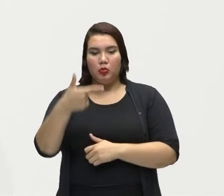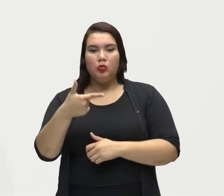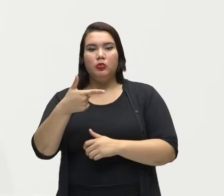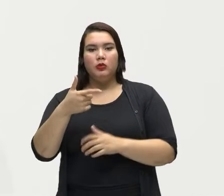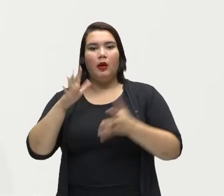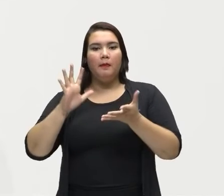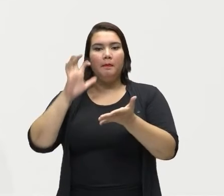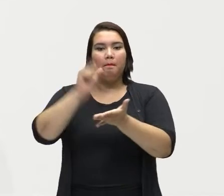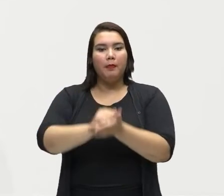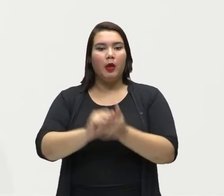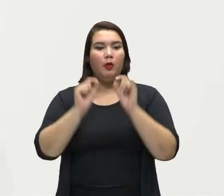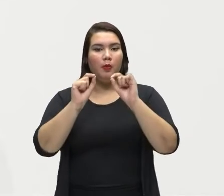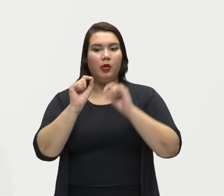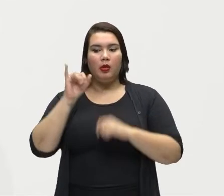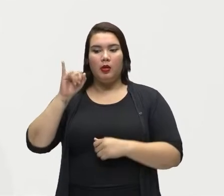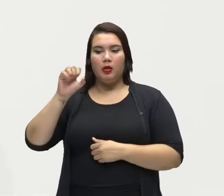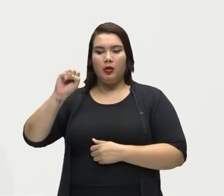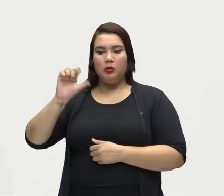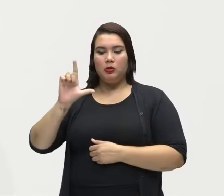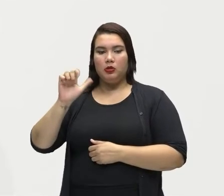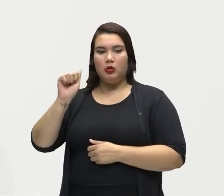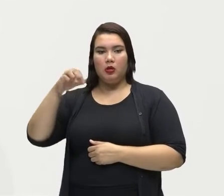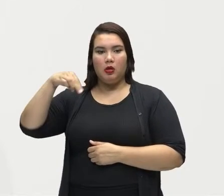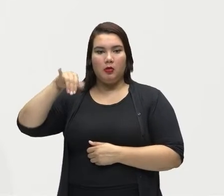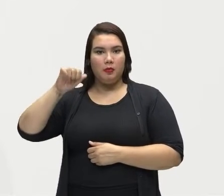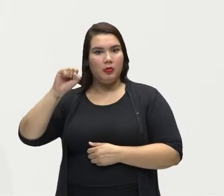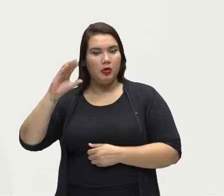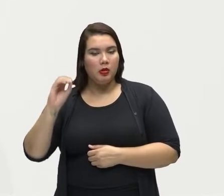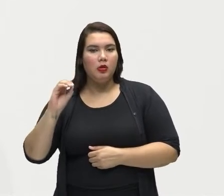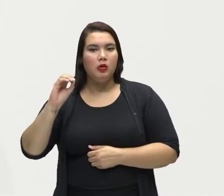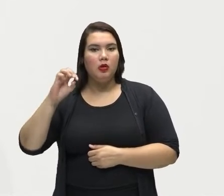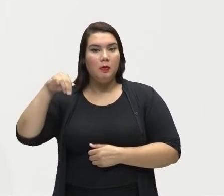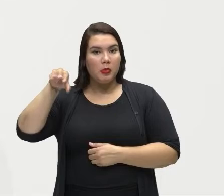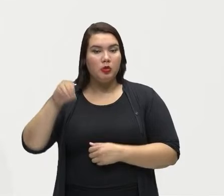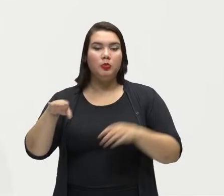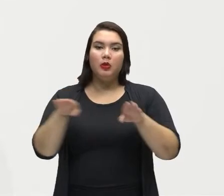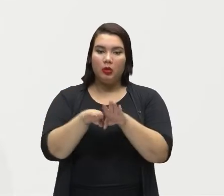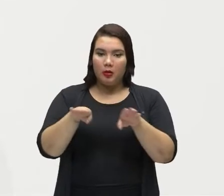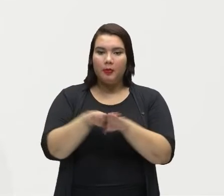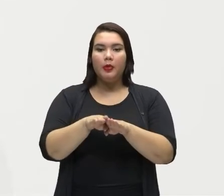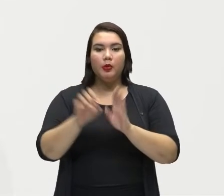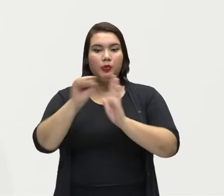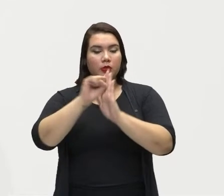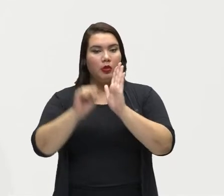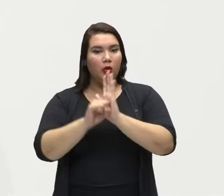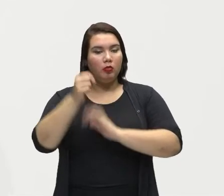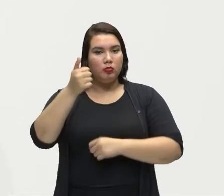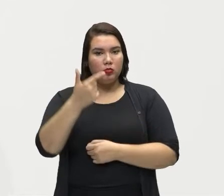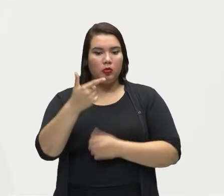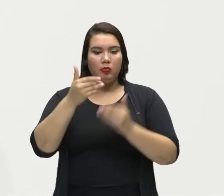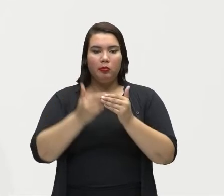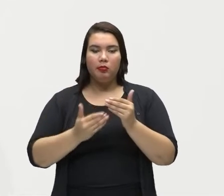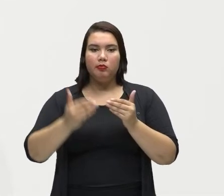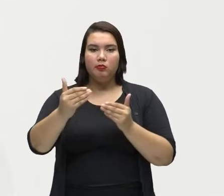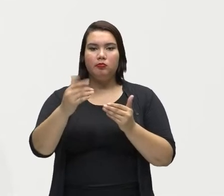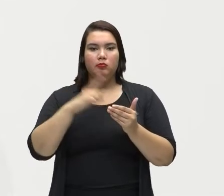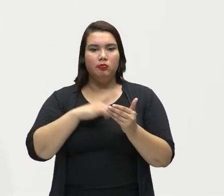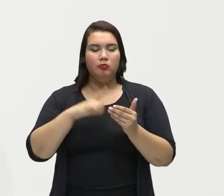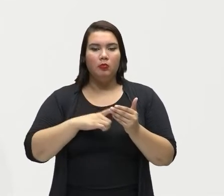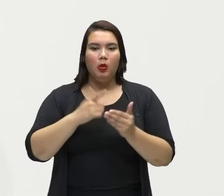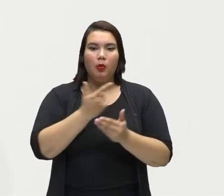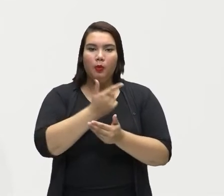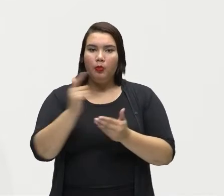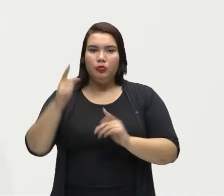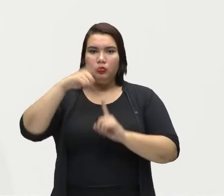Mali se tornando islâmico ainda lá no século XII, quando passa a adotar o